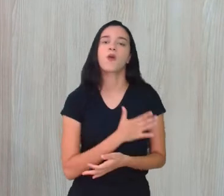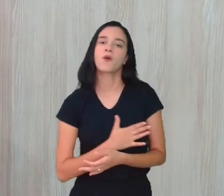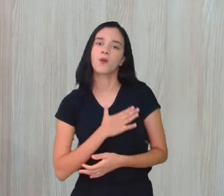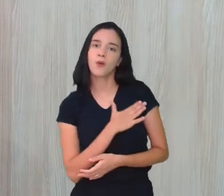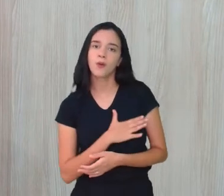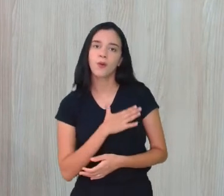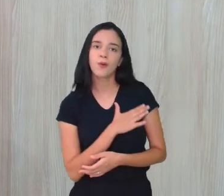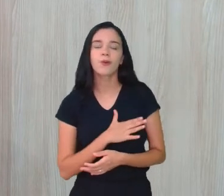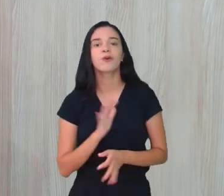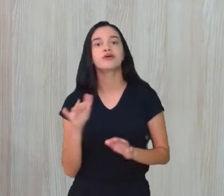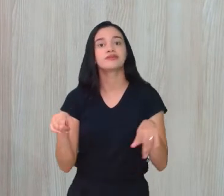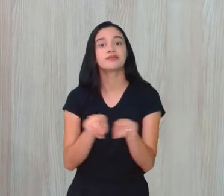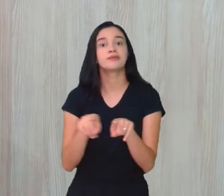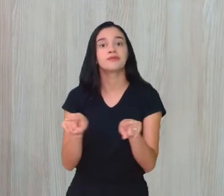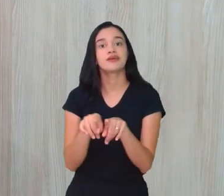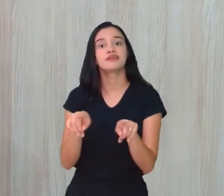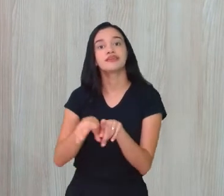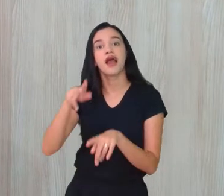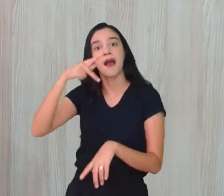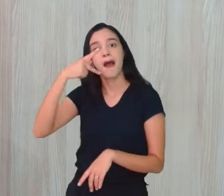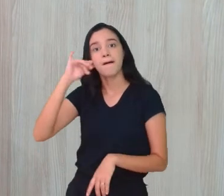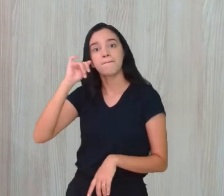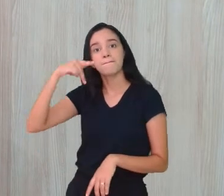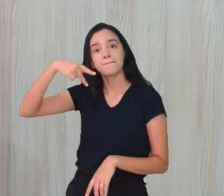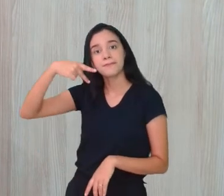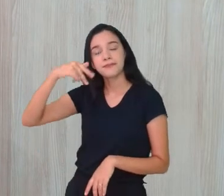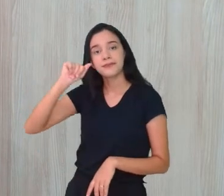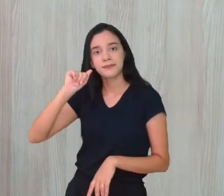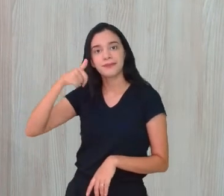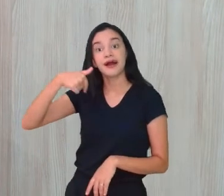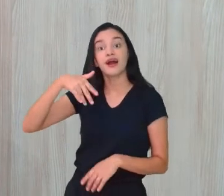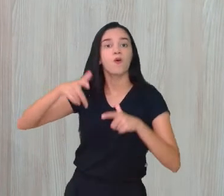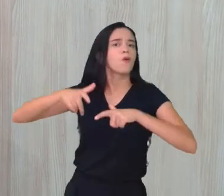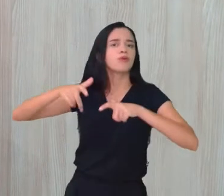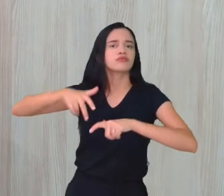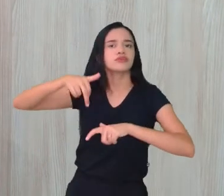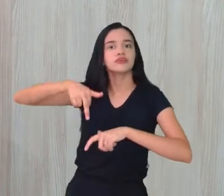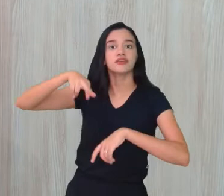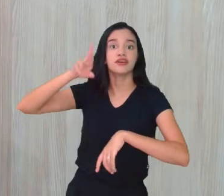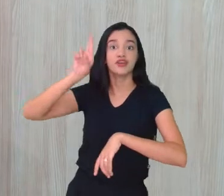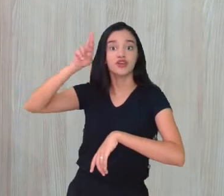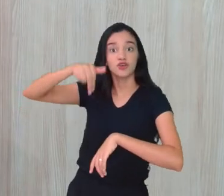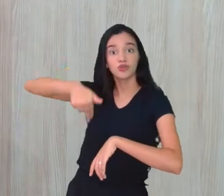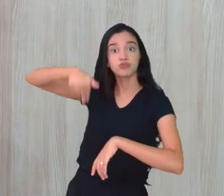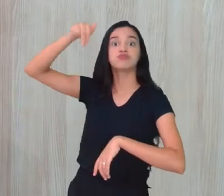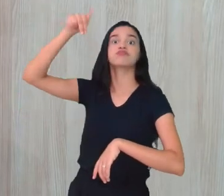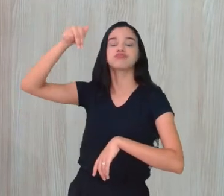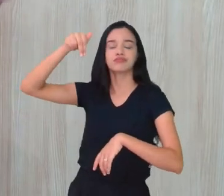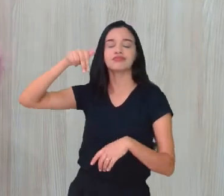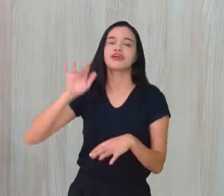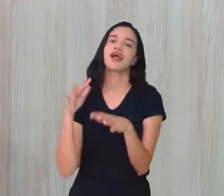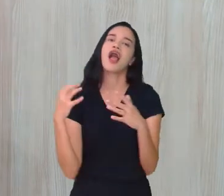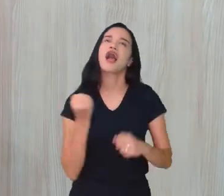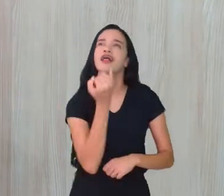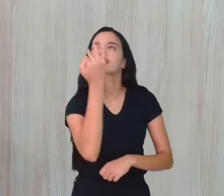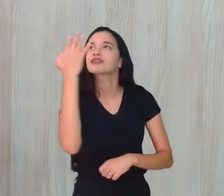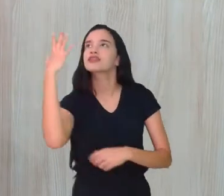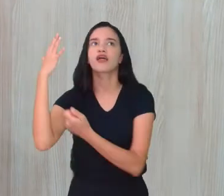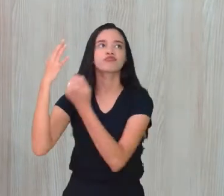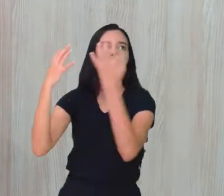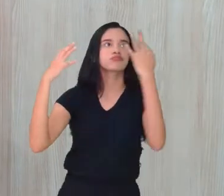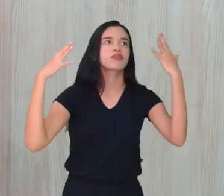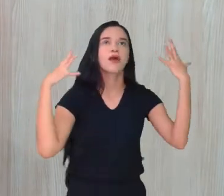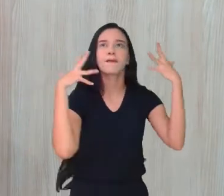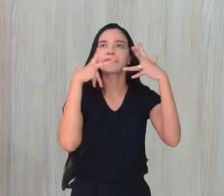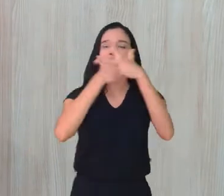a Pipa, no Rio Grande do Norte. É um local bem bom para descanso e aquela natureza bonita ali. Coisa